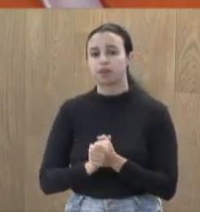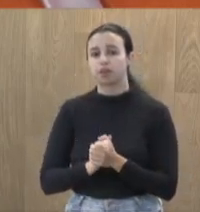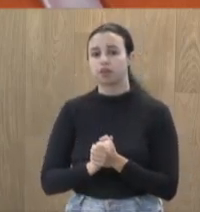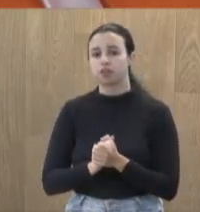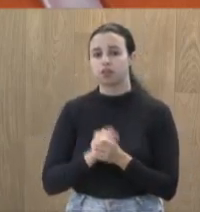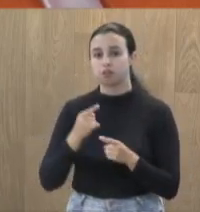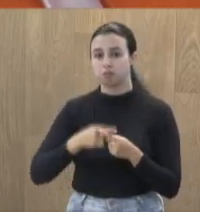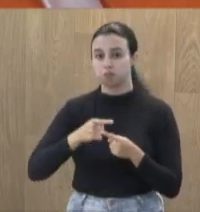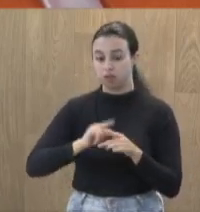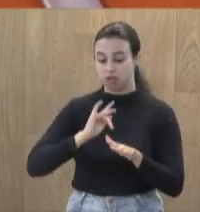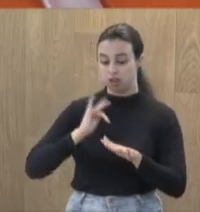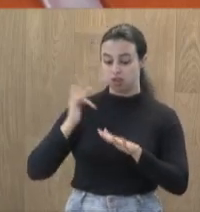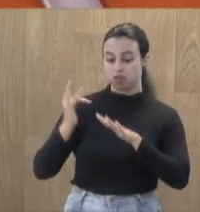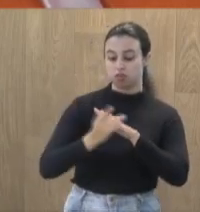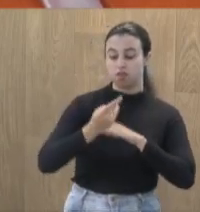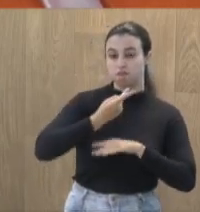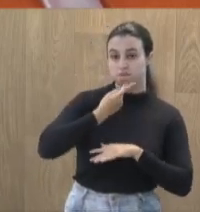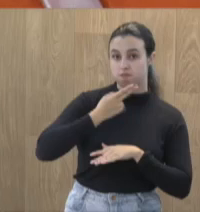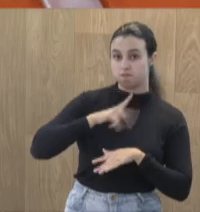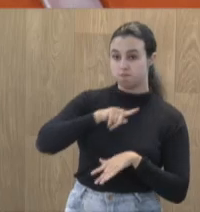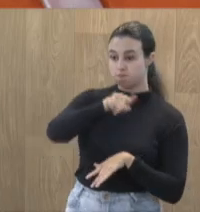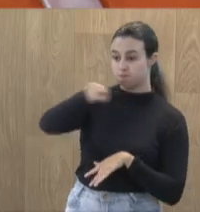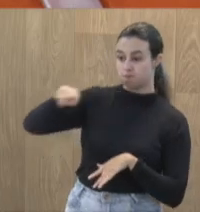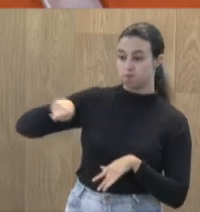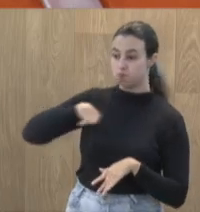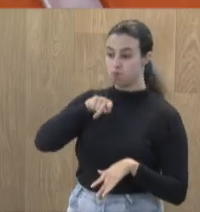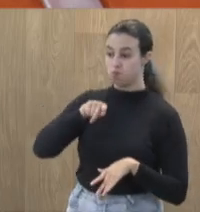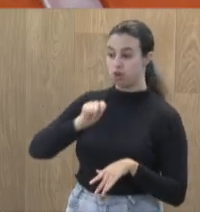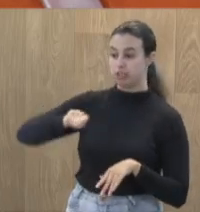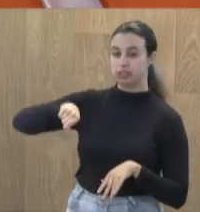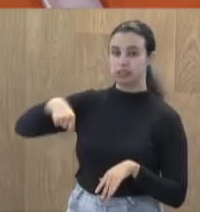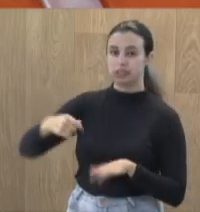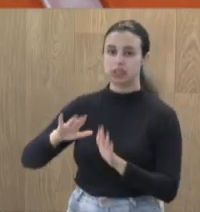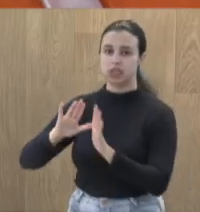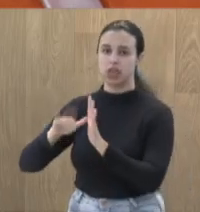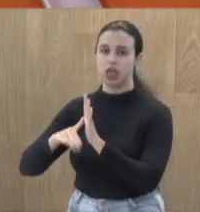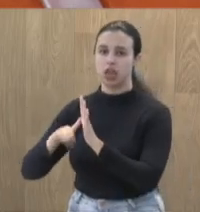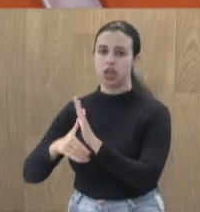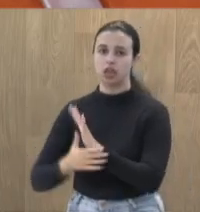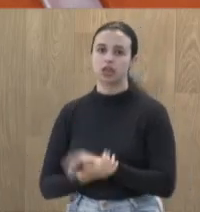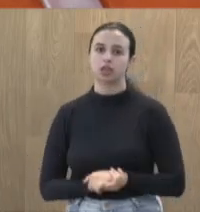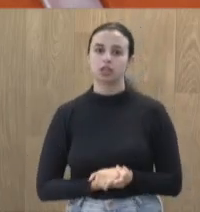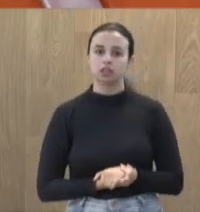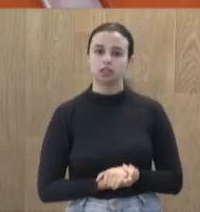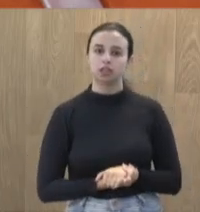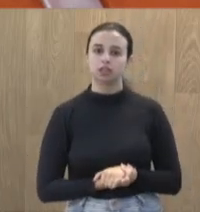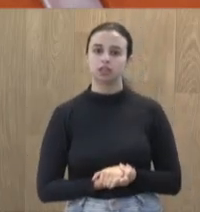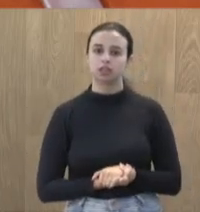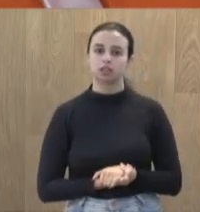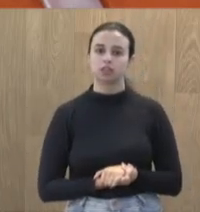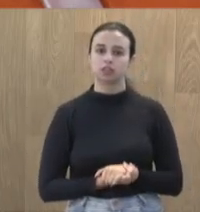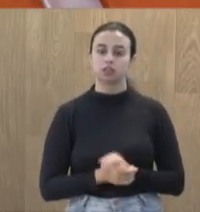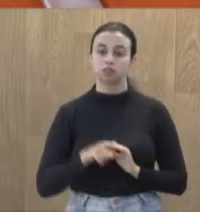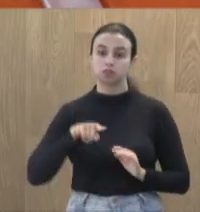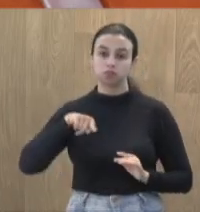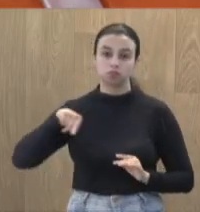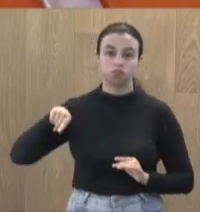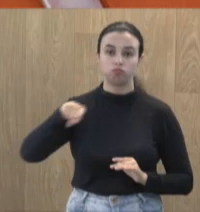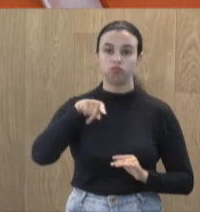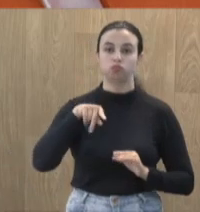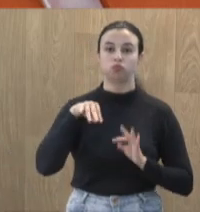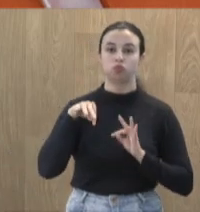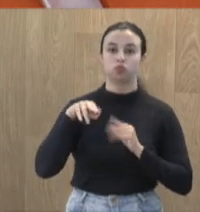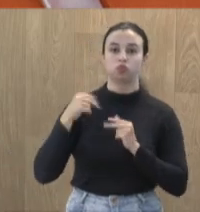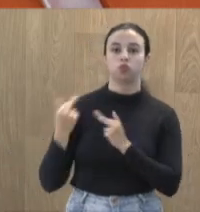ladrão. Vocês estão igual, meu avô falava. Vocês estão dentro de um saco de gato.